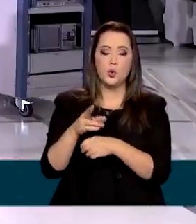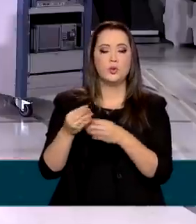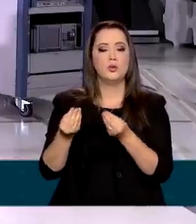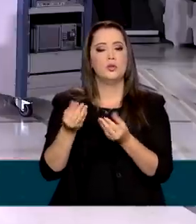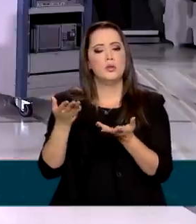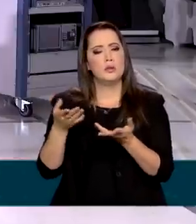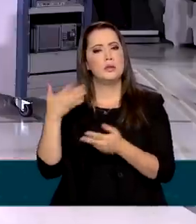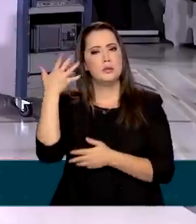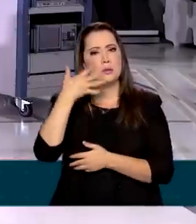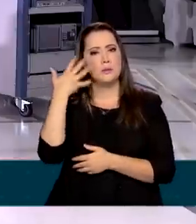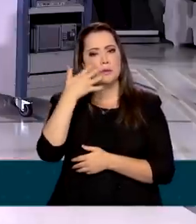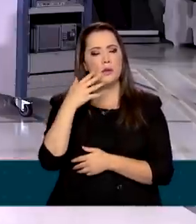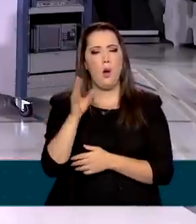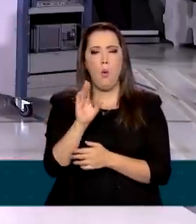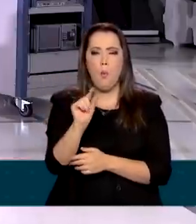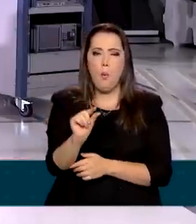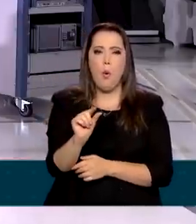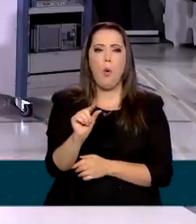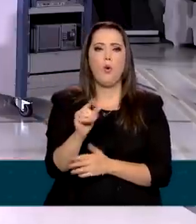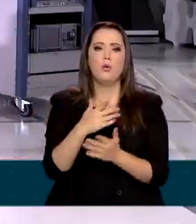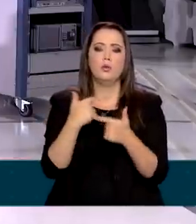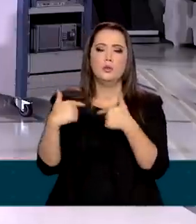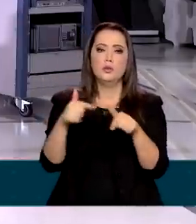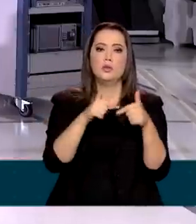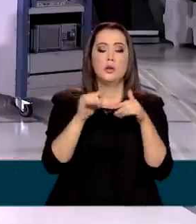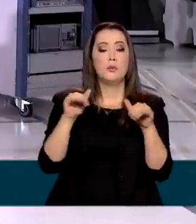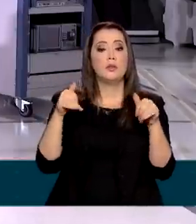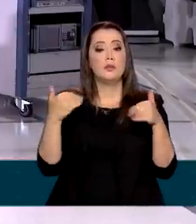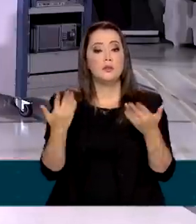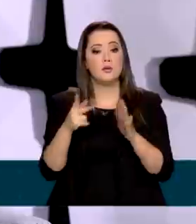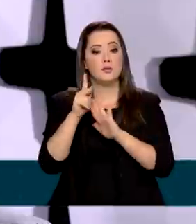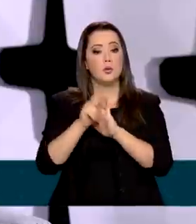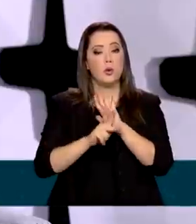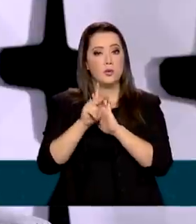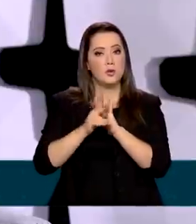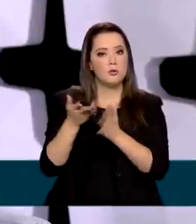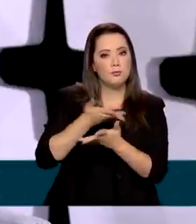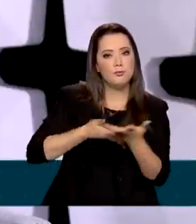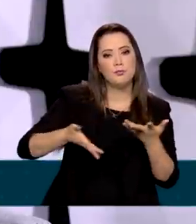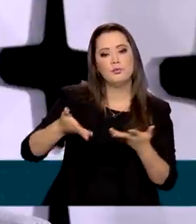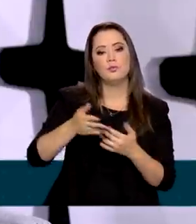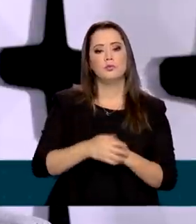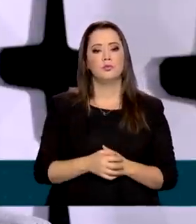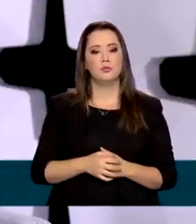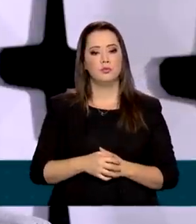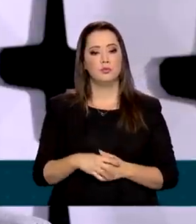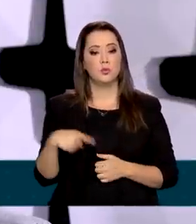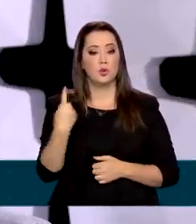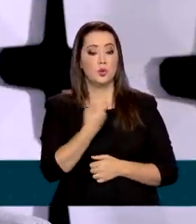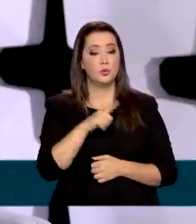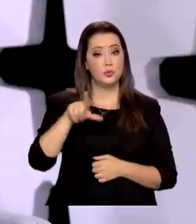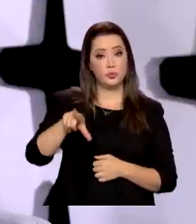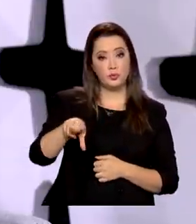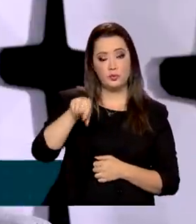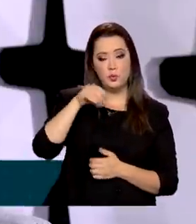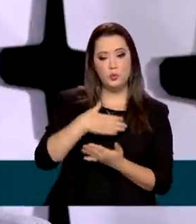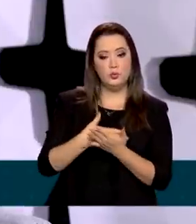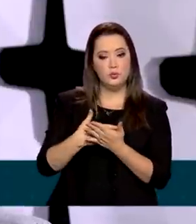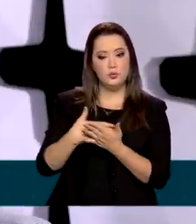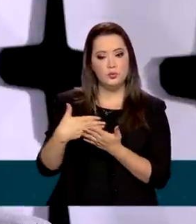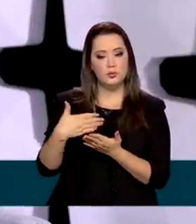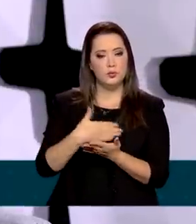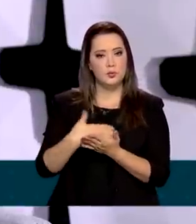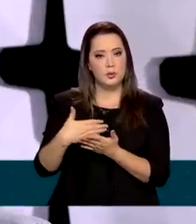pouquinho sobre essa iniciativa e quais projetos ela engloba. Nós estabelecemos no começo da pandemia,